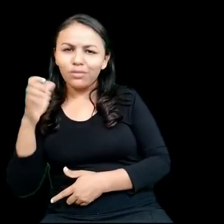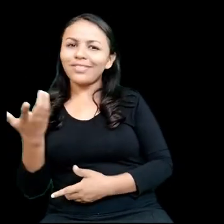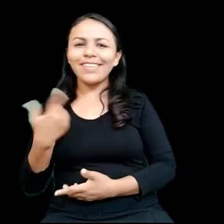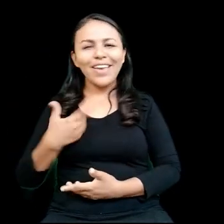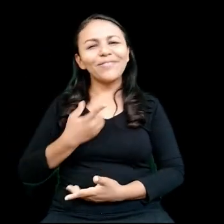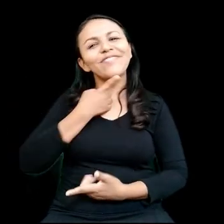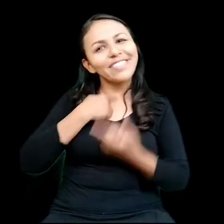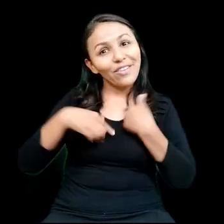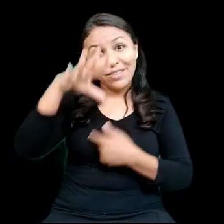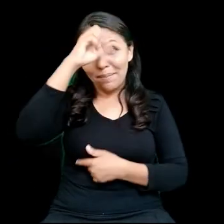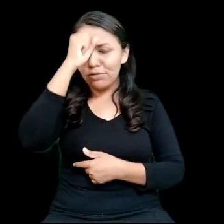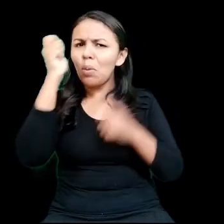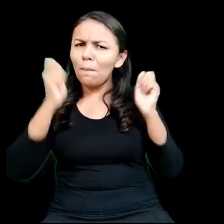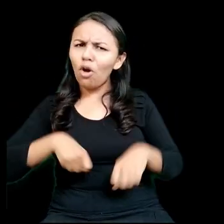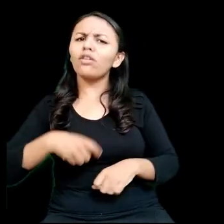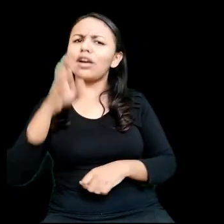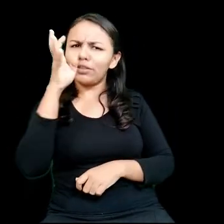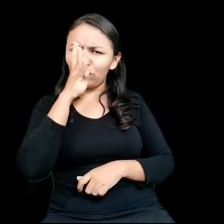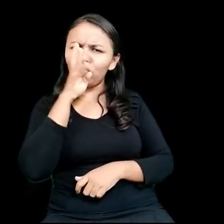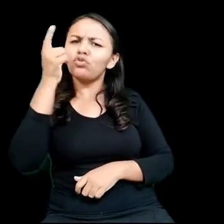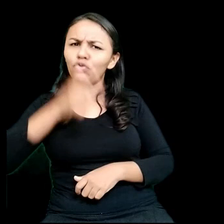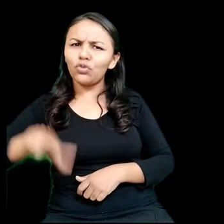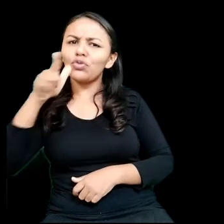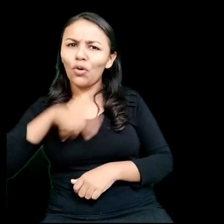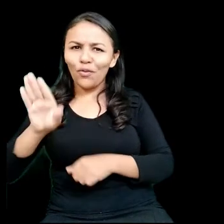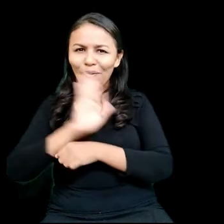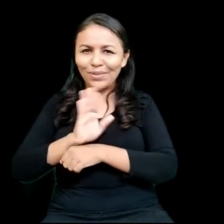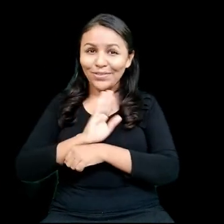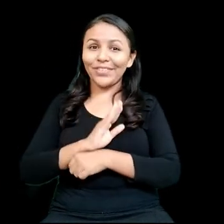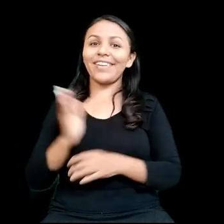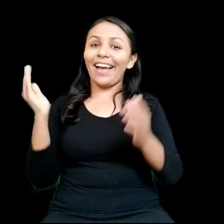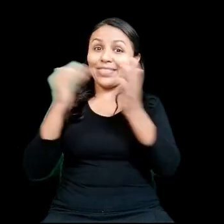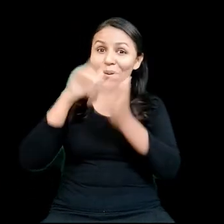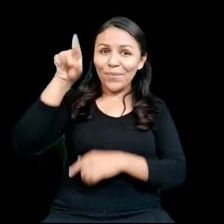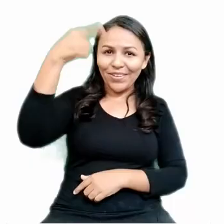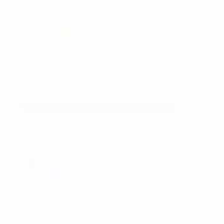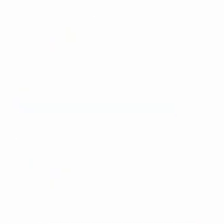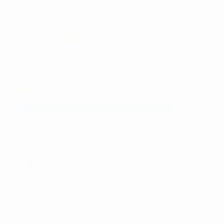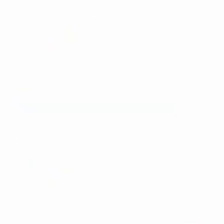voltar, observar e estudar mais uma vez esse episódio. Até o próximo.